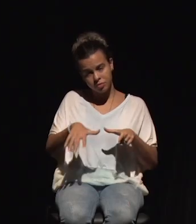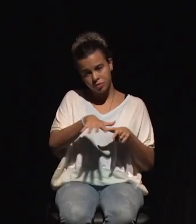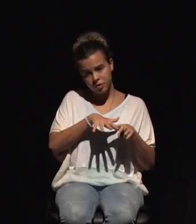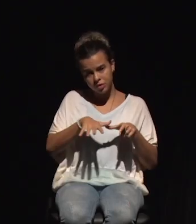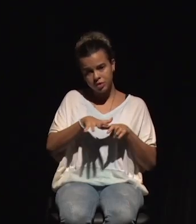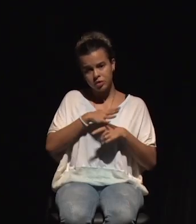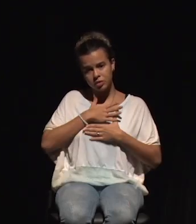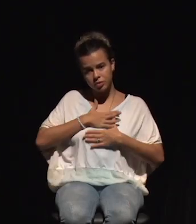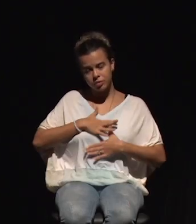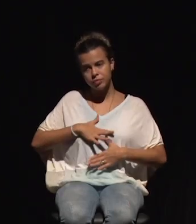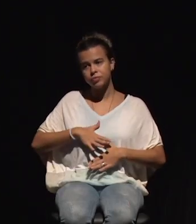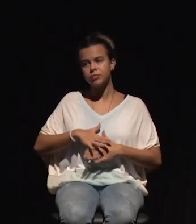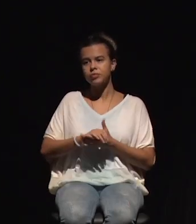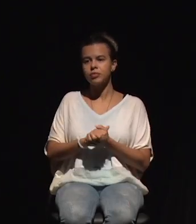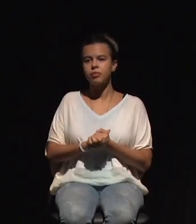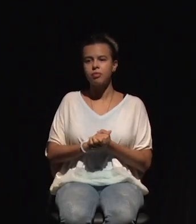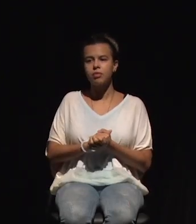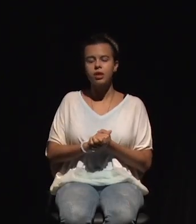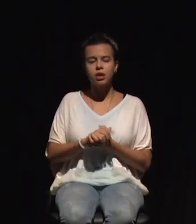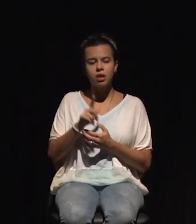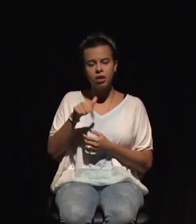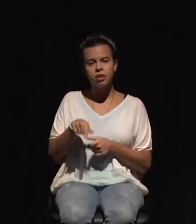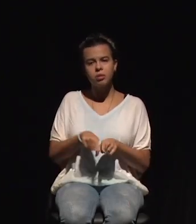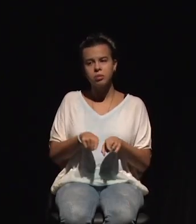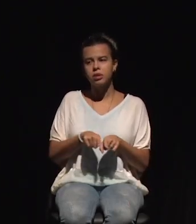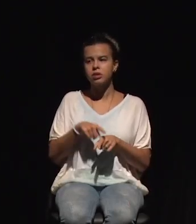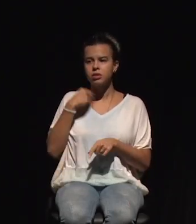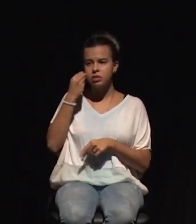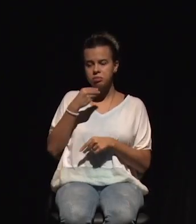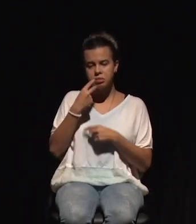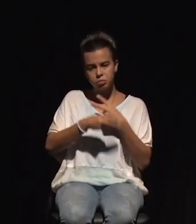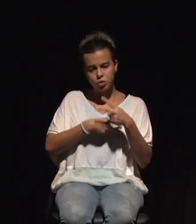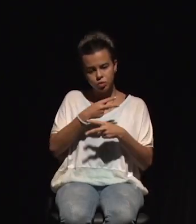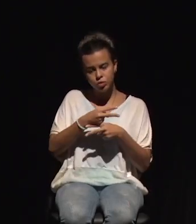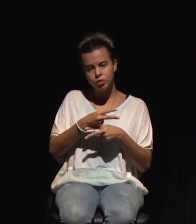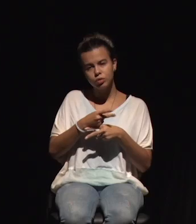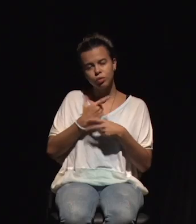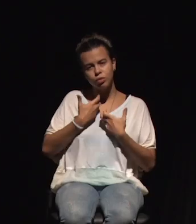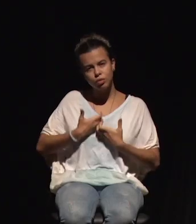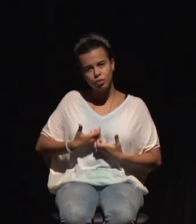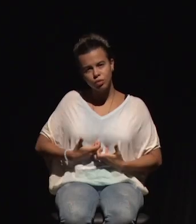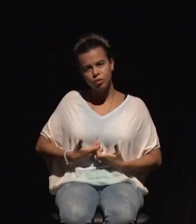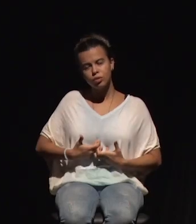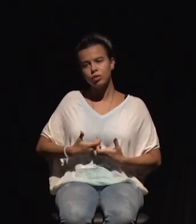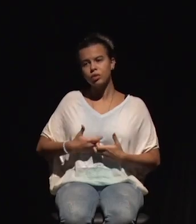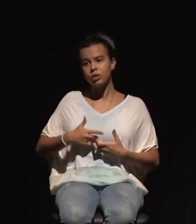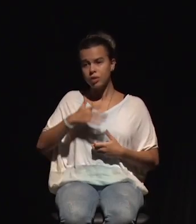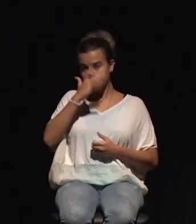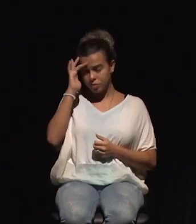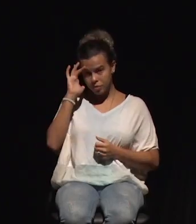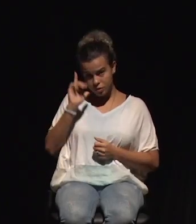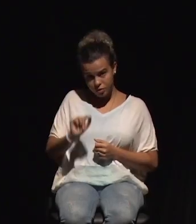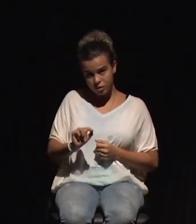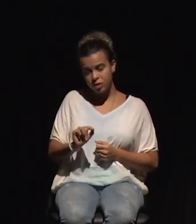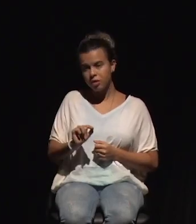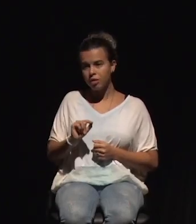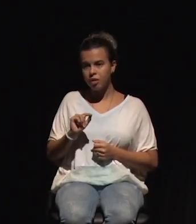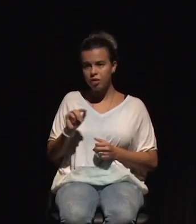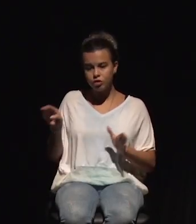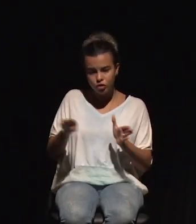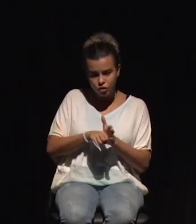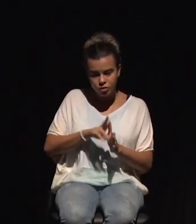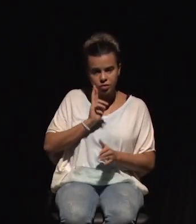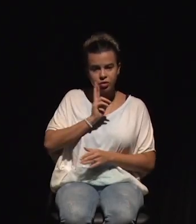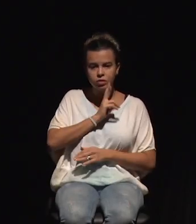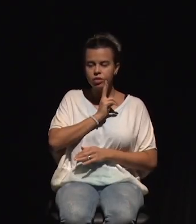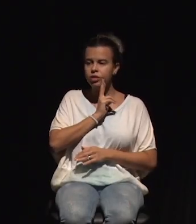repouso é muitas vezes uma experiência da bienal é uma experiência exaustiva e quando a pessoa chega no restaurante